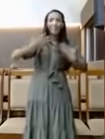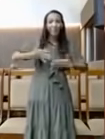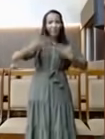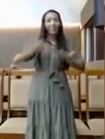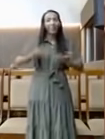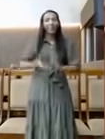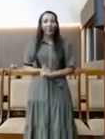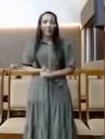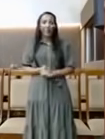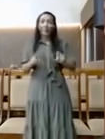dessa forma é dessa